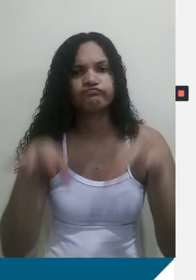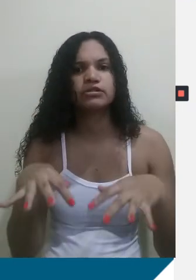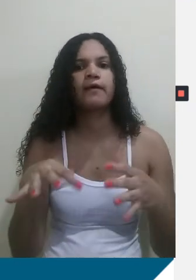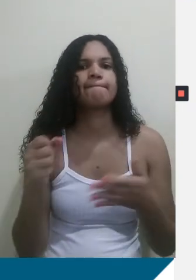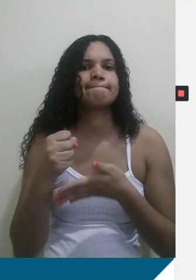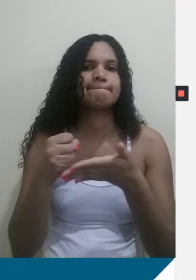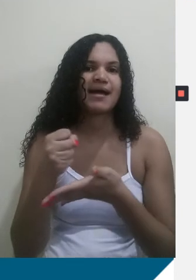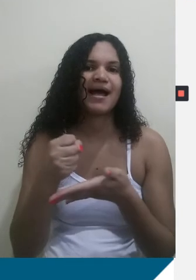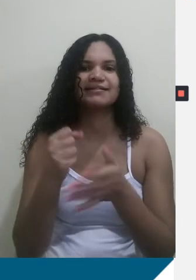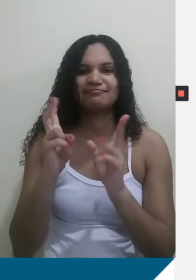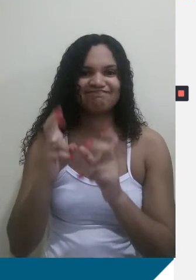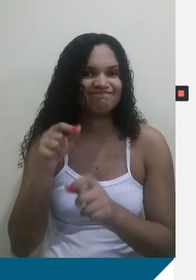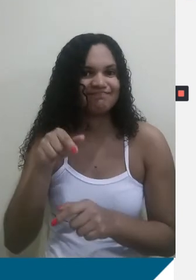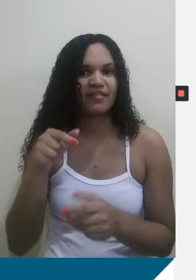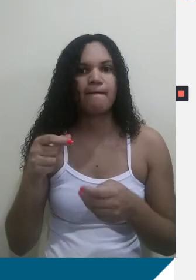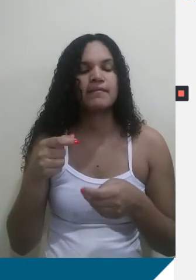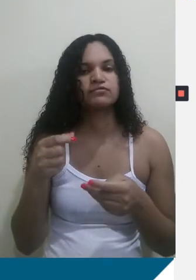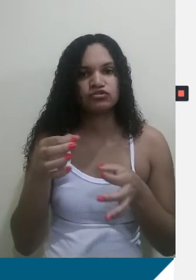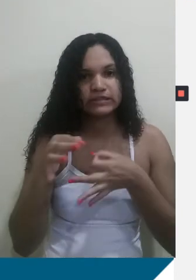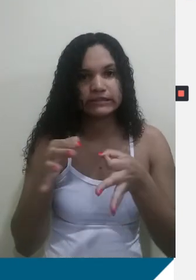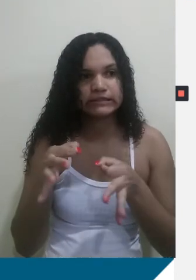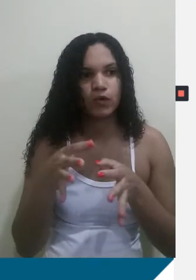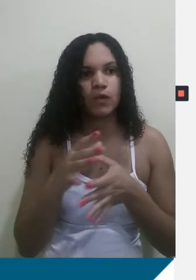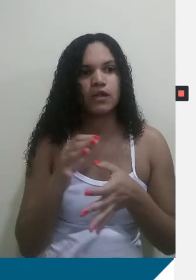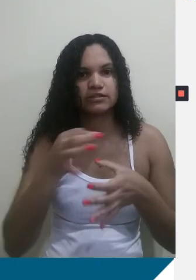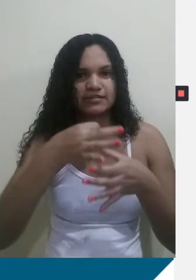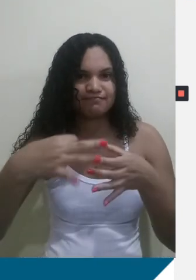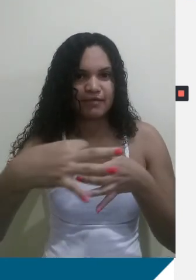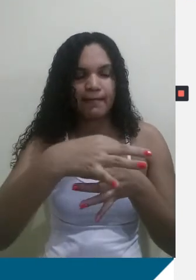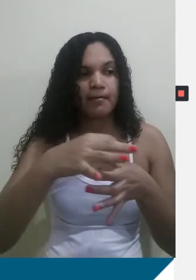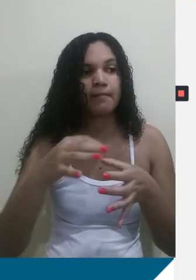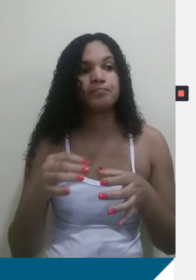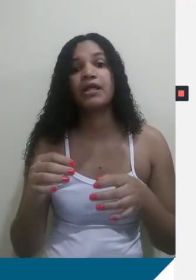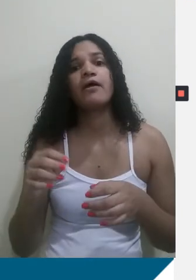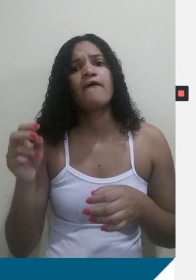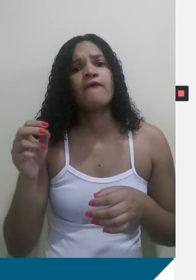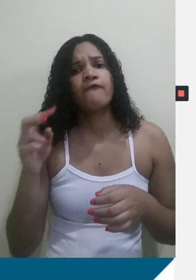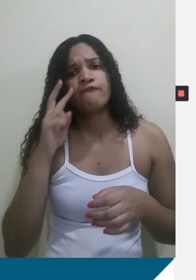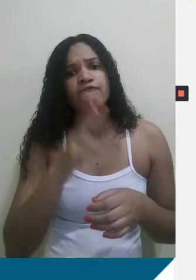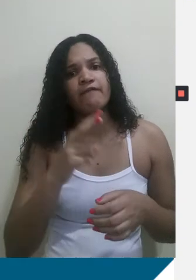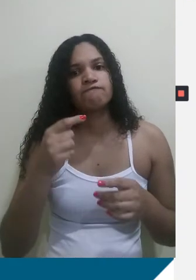de ensino de citologia. Façam uma revisão dos vídeos anteriores